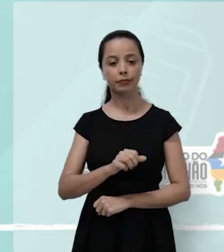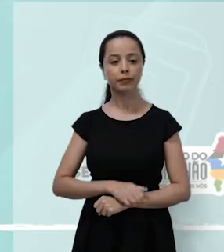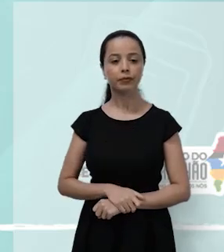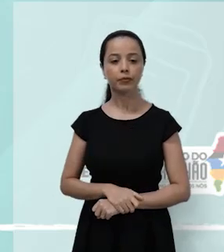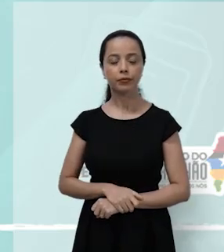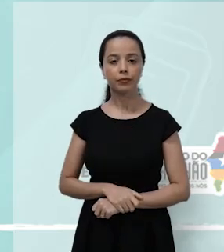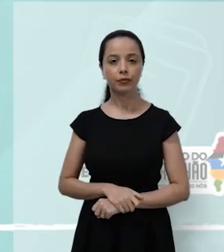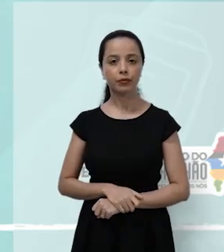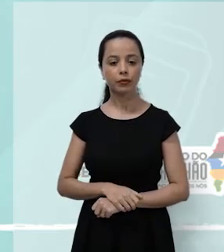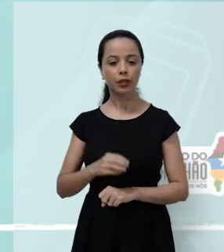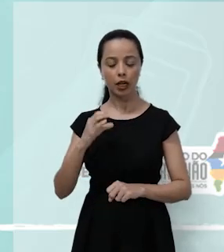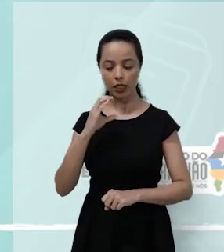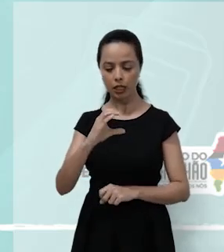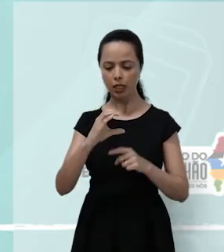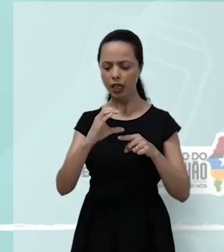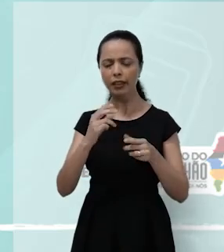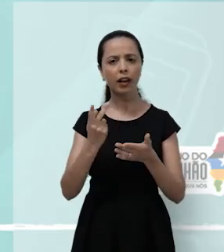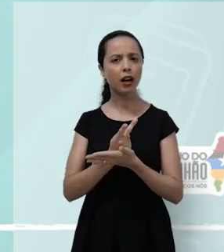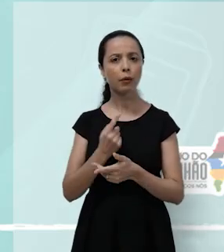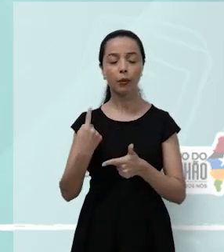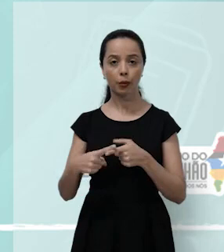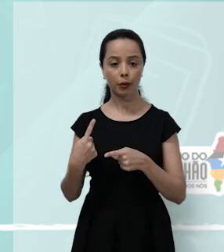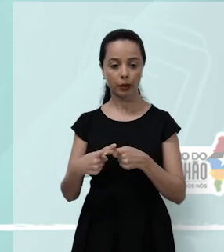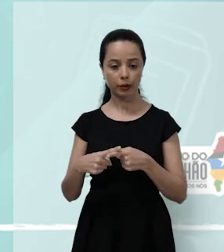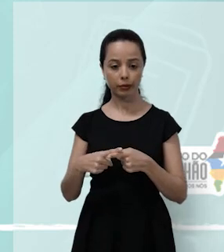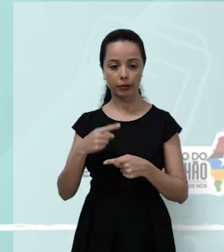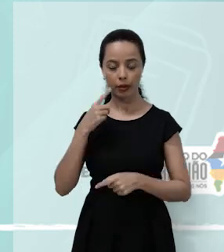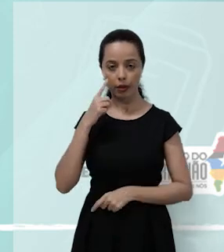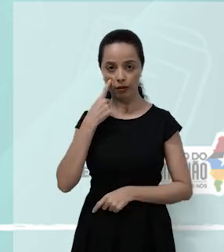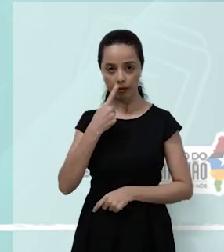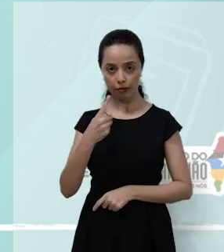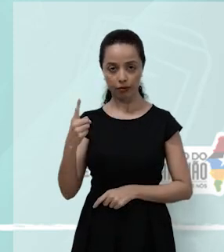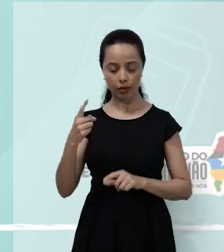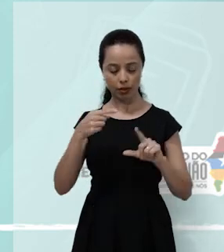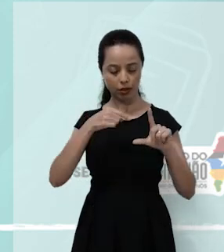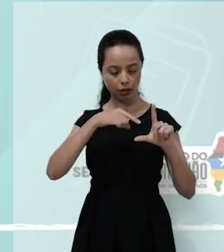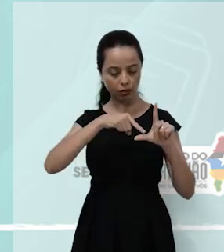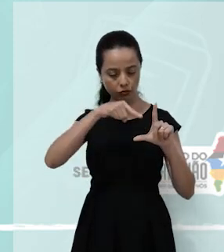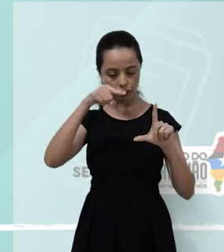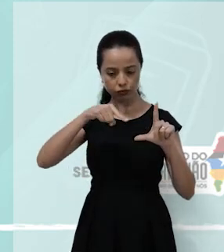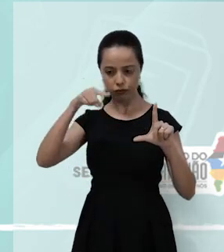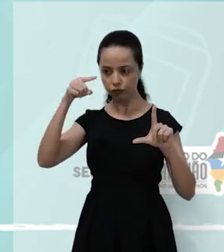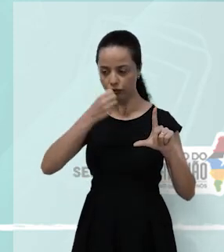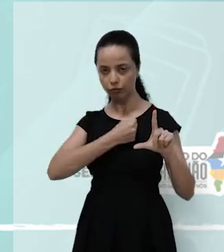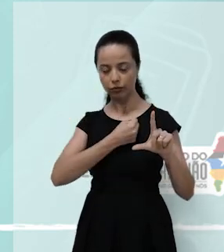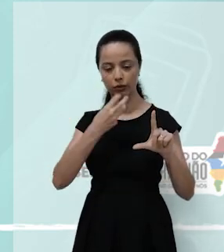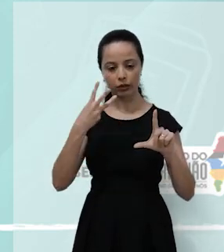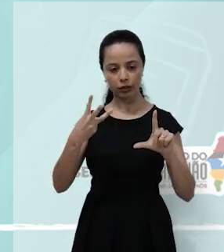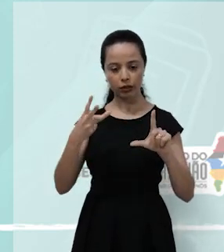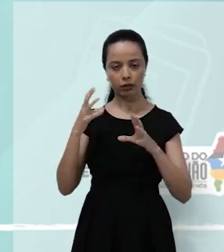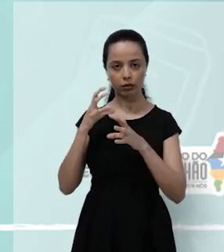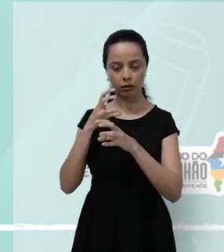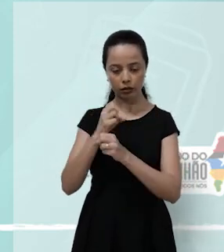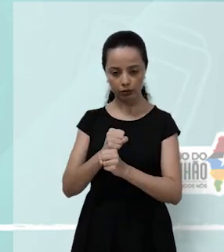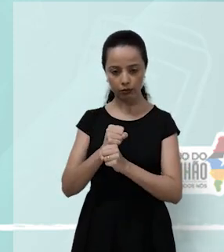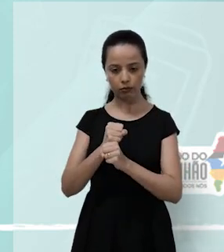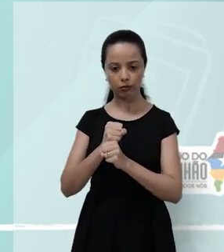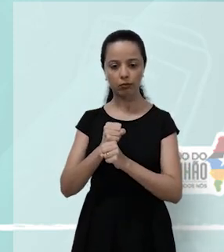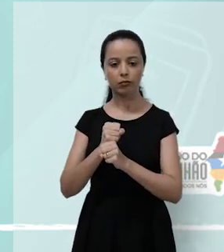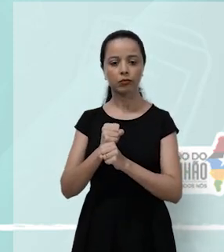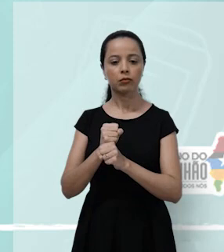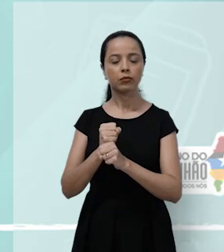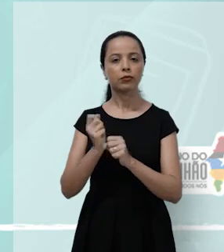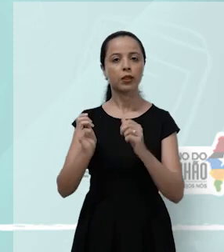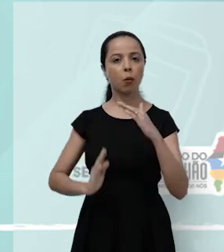resistência do meio, o 3, é essa linha aqui, né? É calculada pelo tamanho populacional máximo suportado pelo